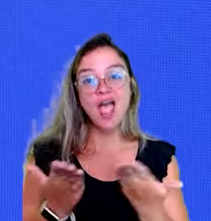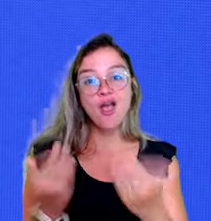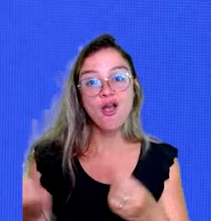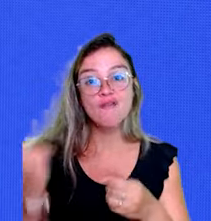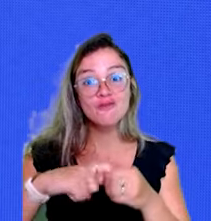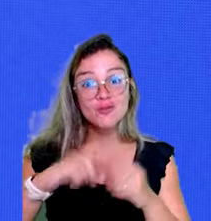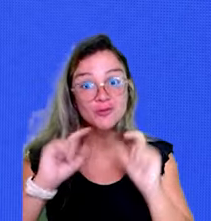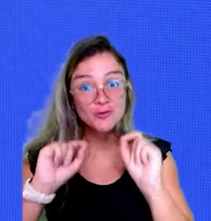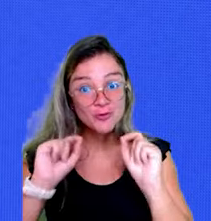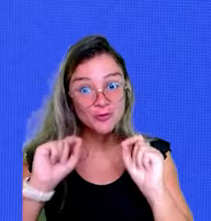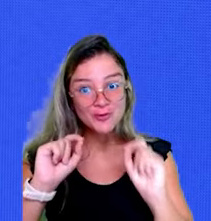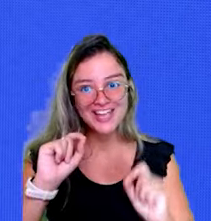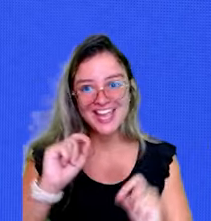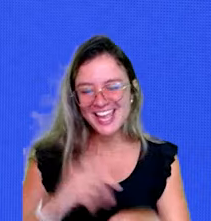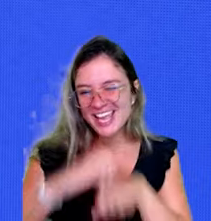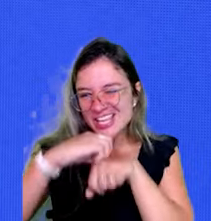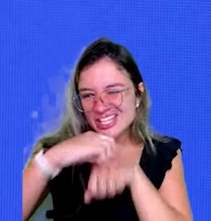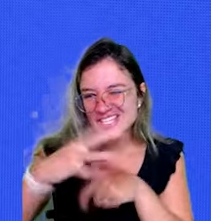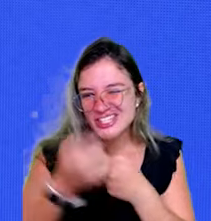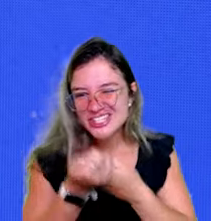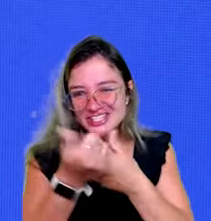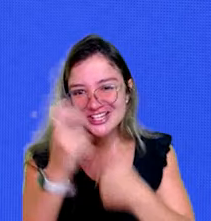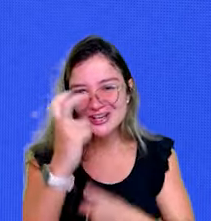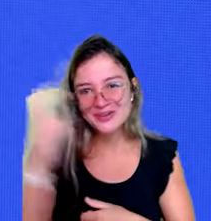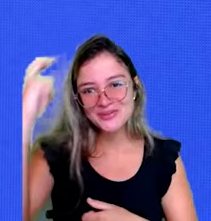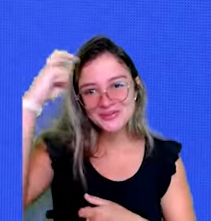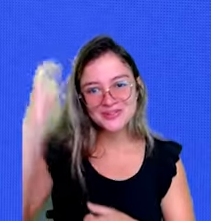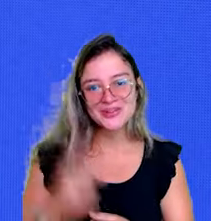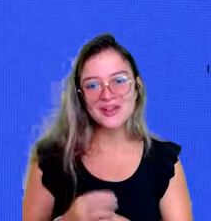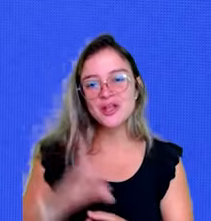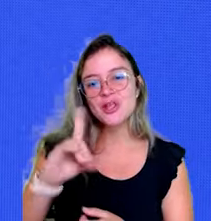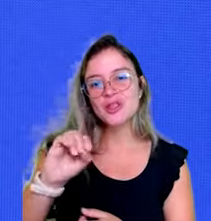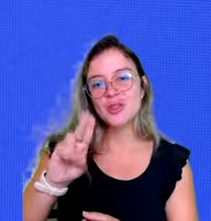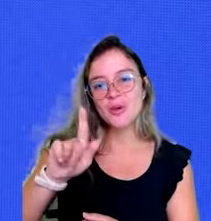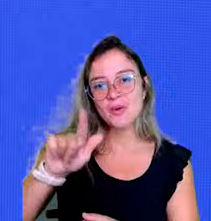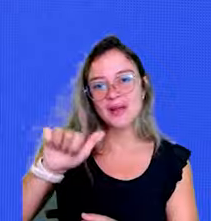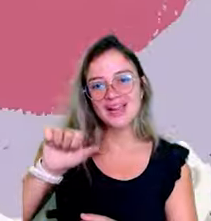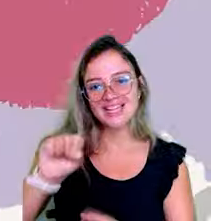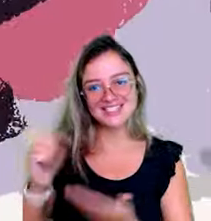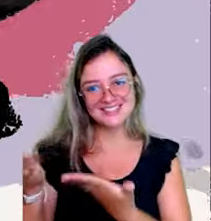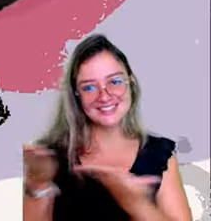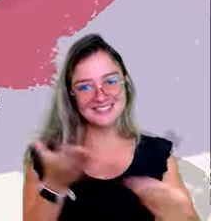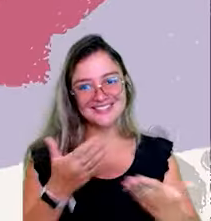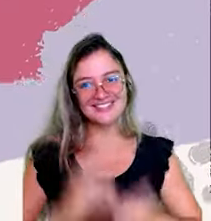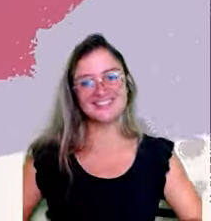Volta agora para a nossa Dica Cultural com Douglas Yoshida. É com você, Douglas.